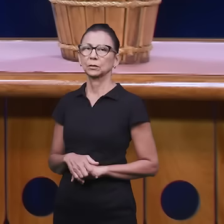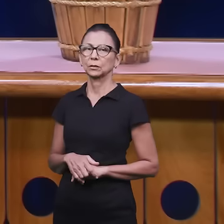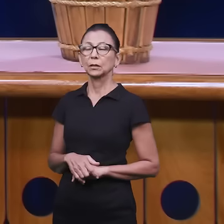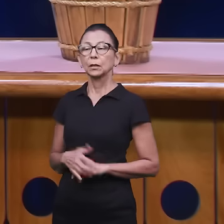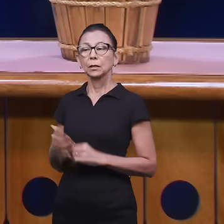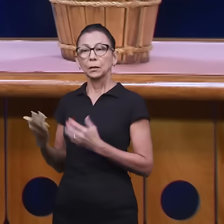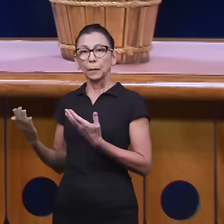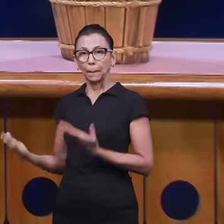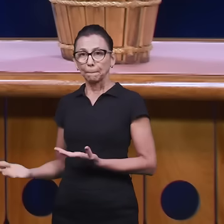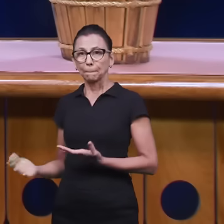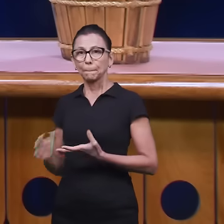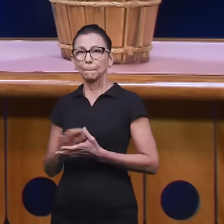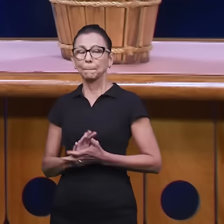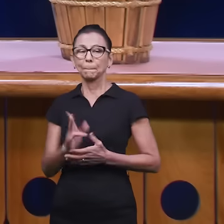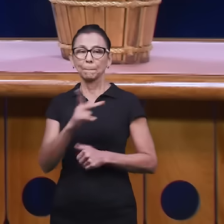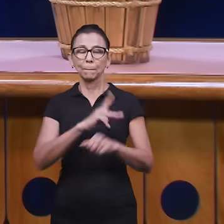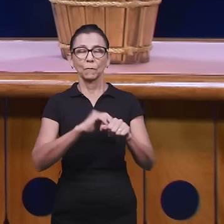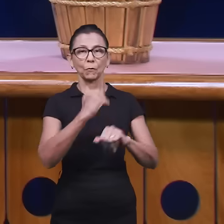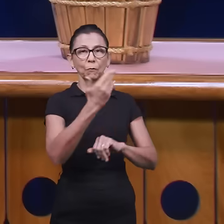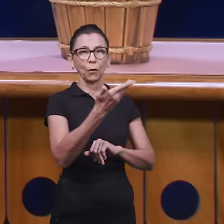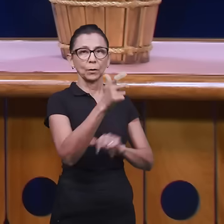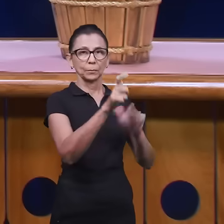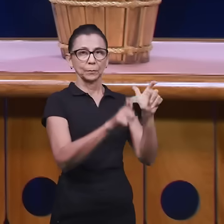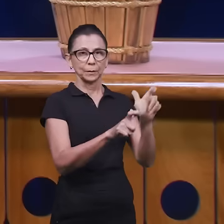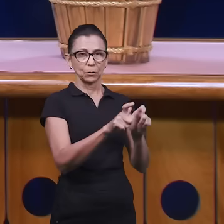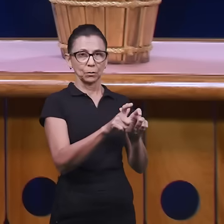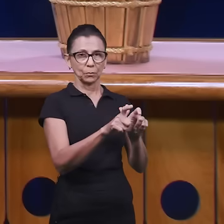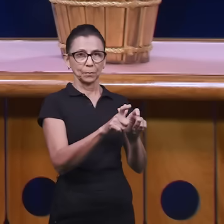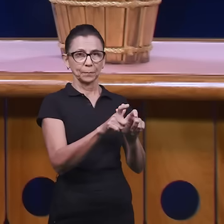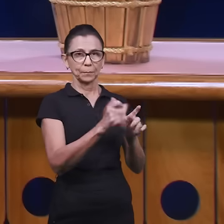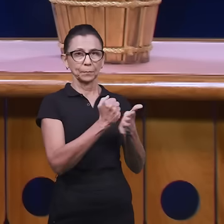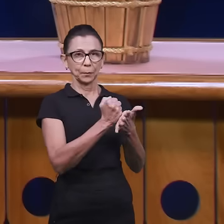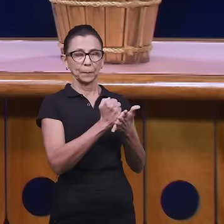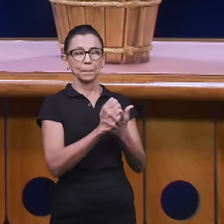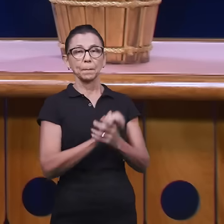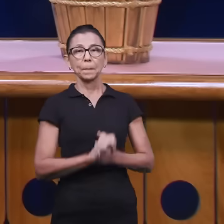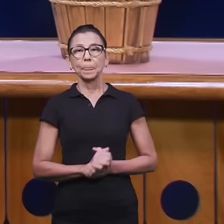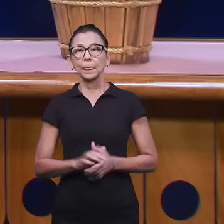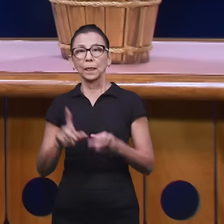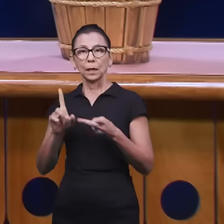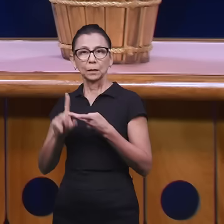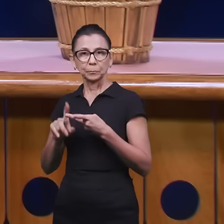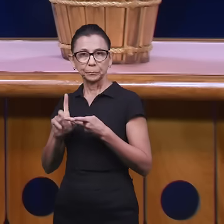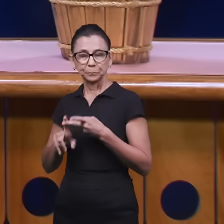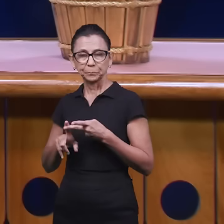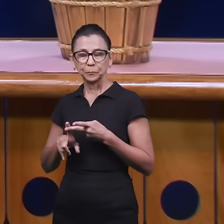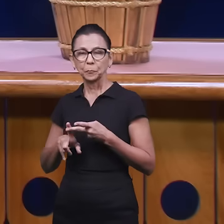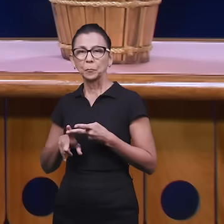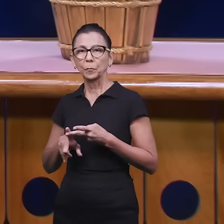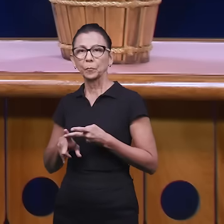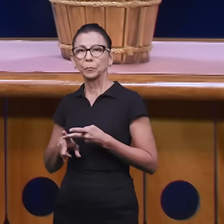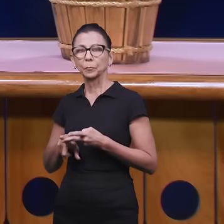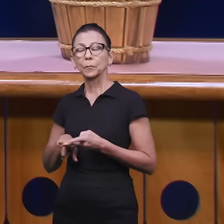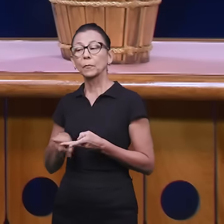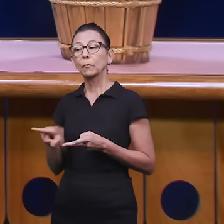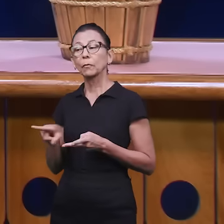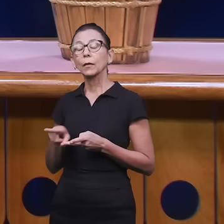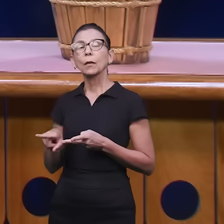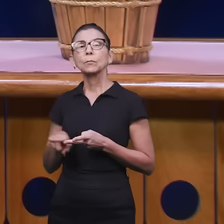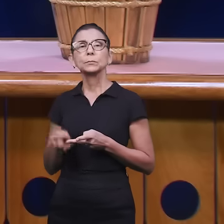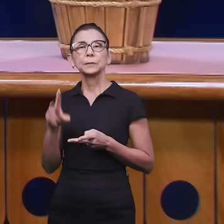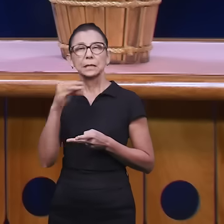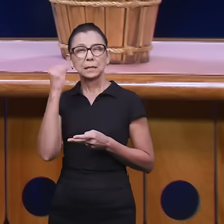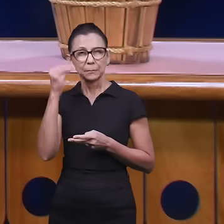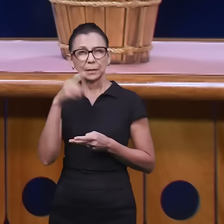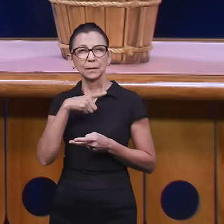tela para atendimento àqueles que estão no exterior. Também o outro QR Code que aparece aí, que é para